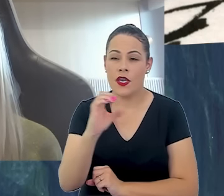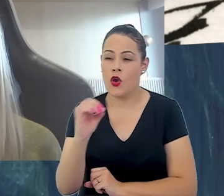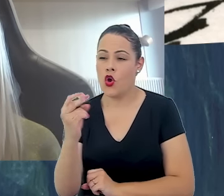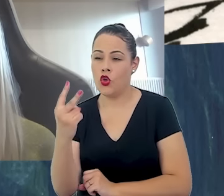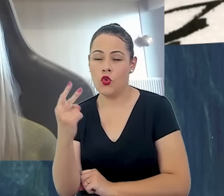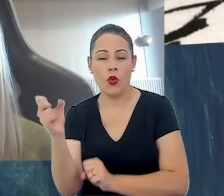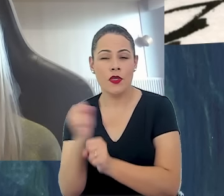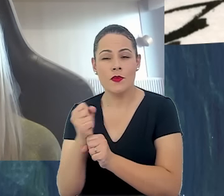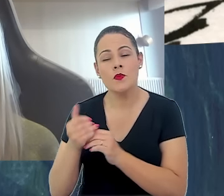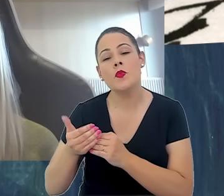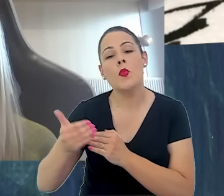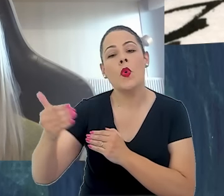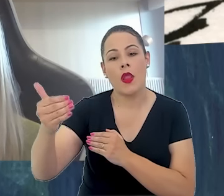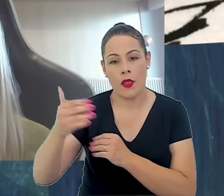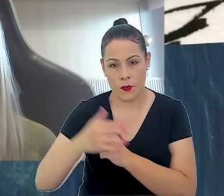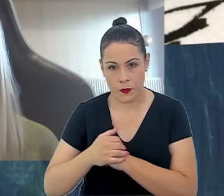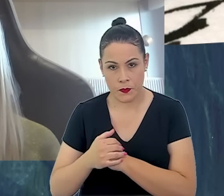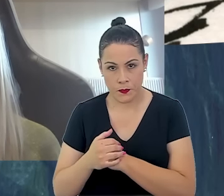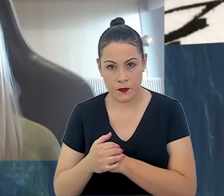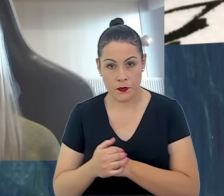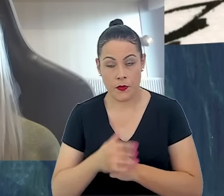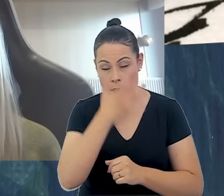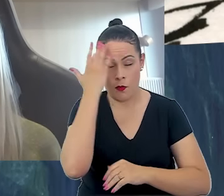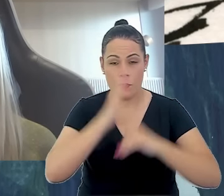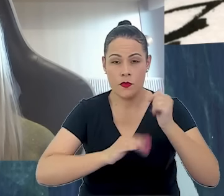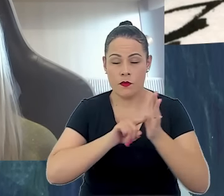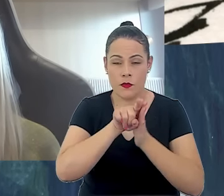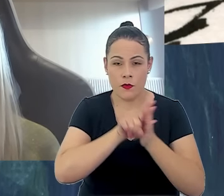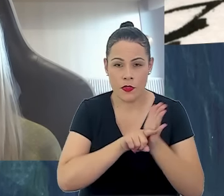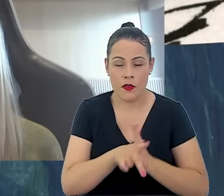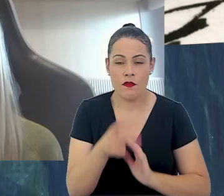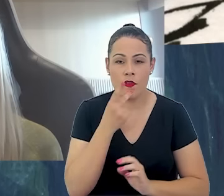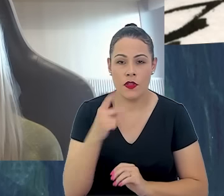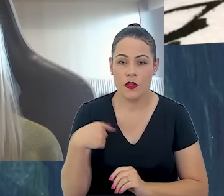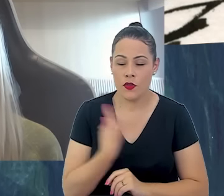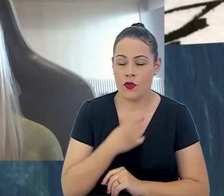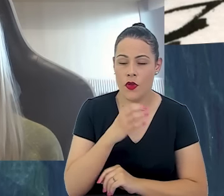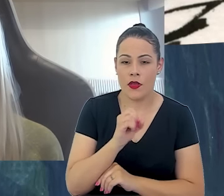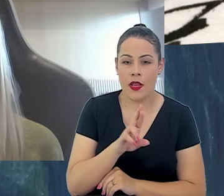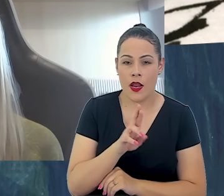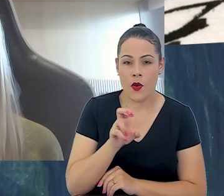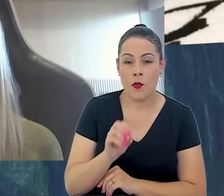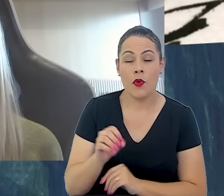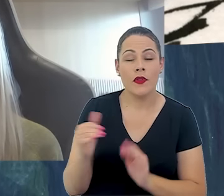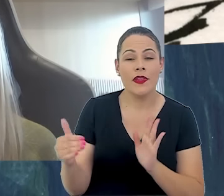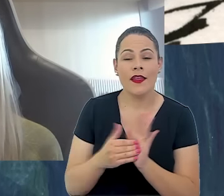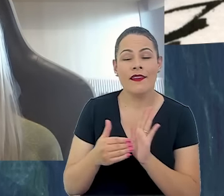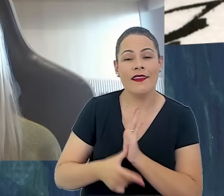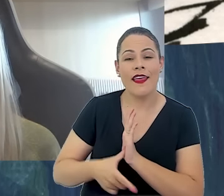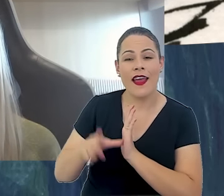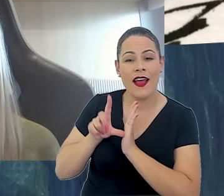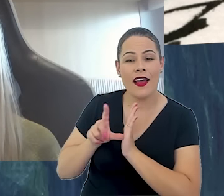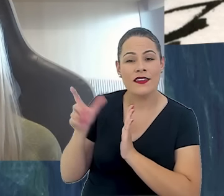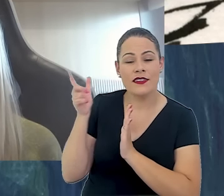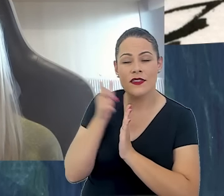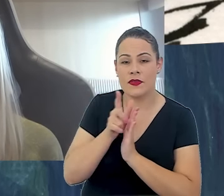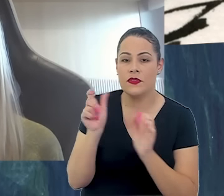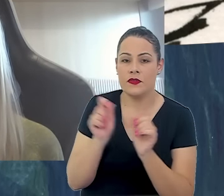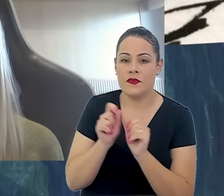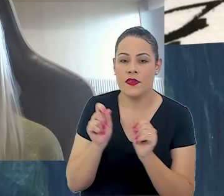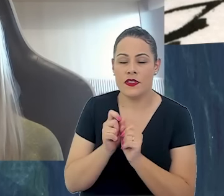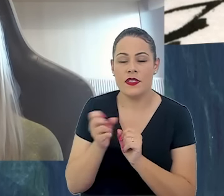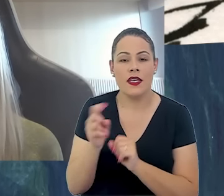ano. Os cientistas nos dizem que nosso orçamento carbono é, no máximo, antes de atingir